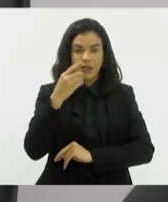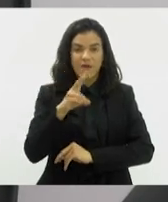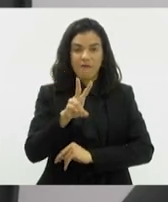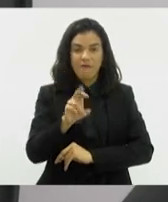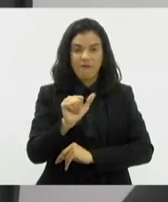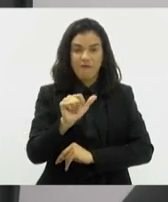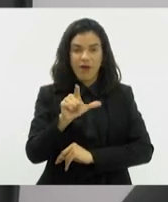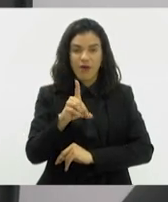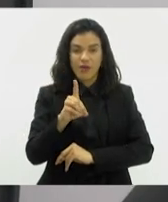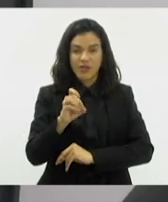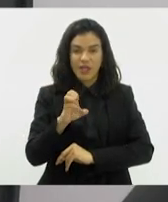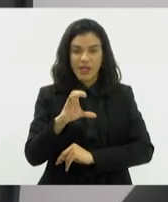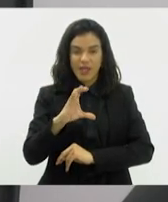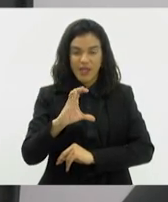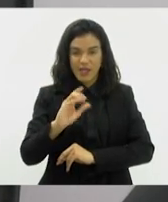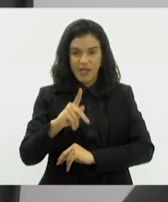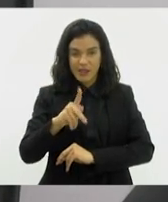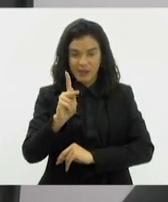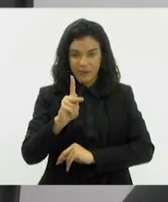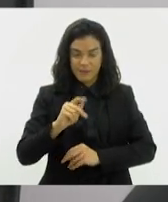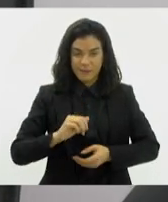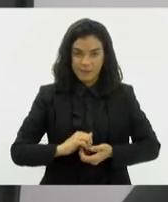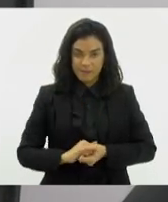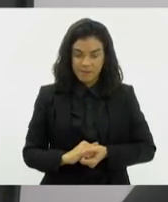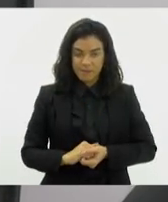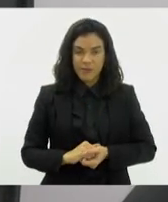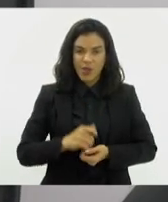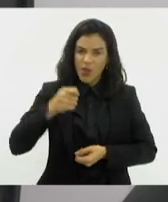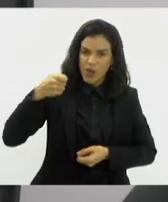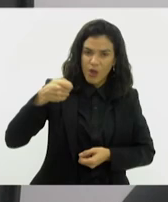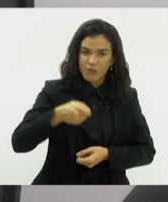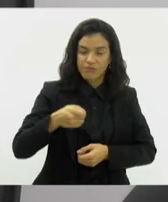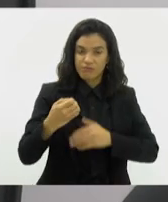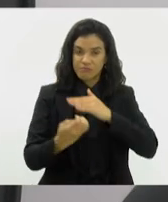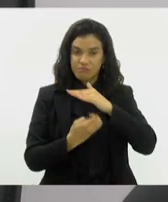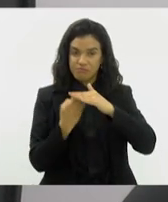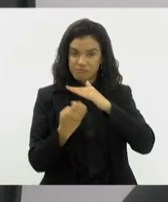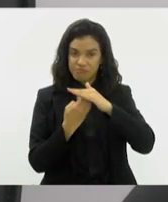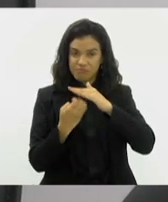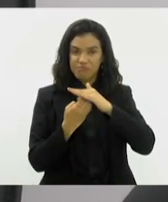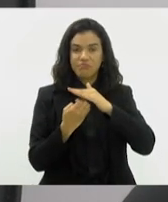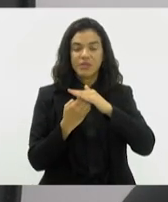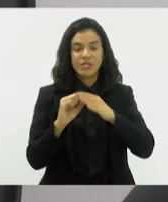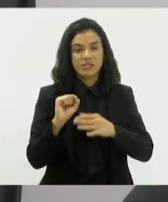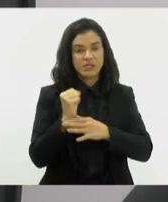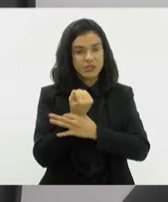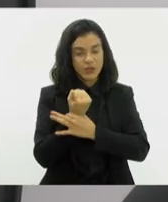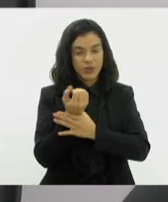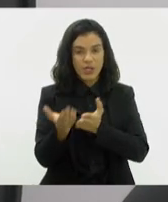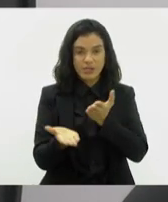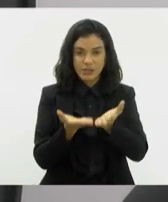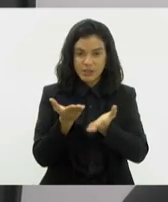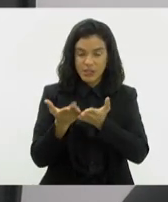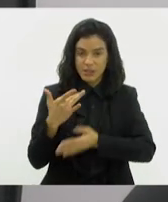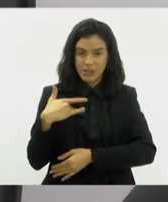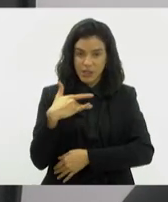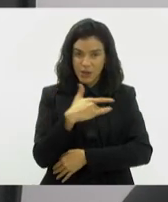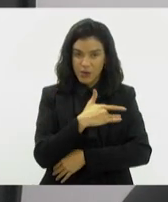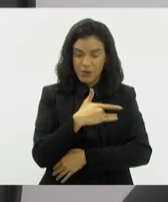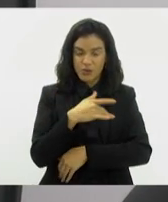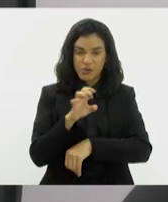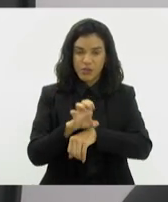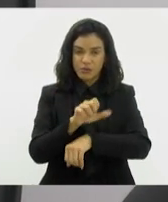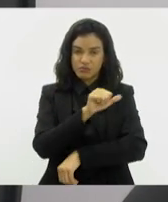Valdec Carneiro e Ana Paula Rechuan, que obriga as empresas que operam planos de seguro de assistência à saúde no estado do Rio